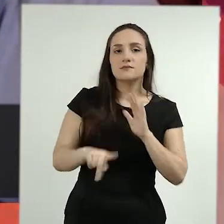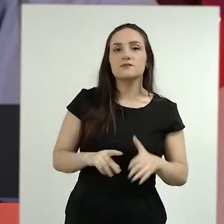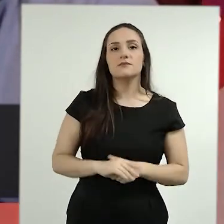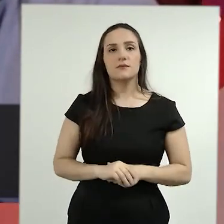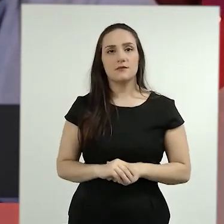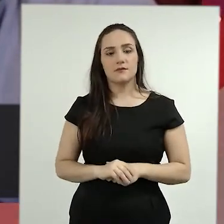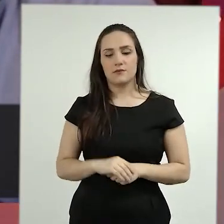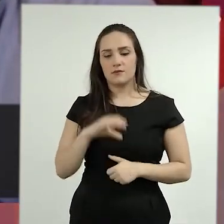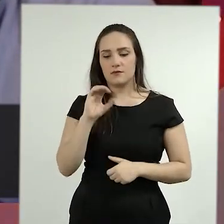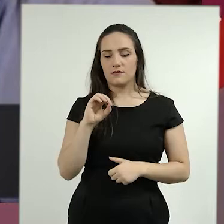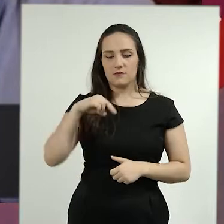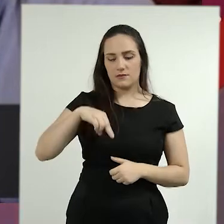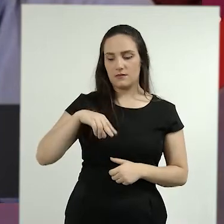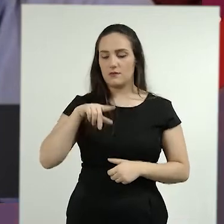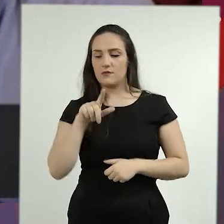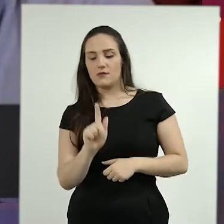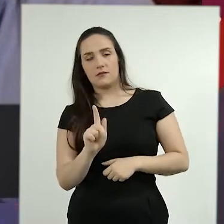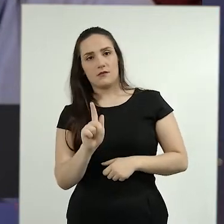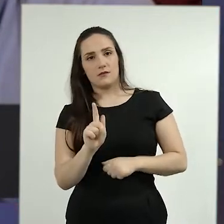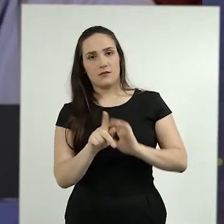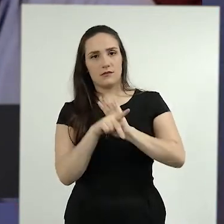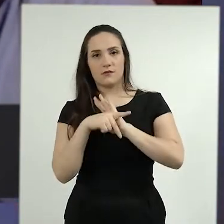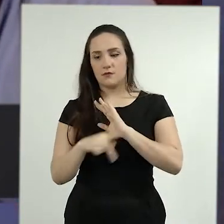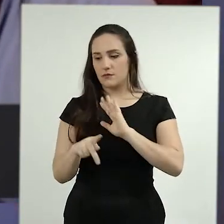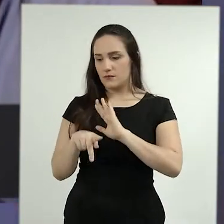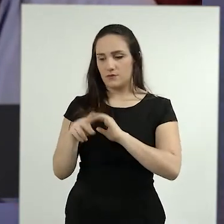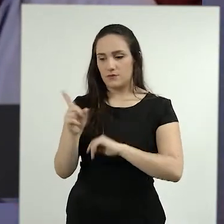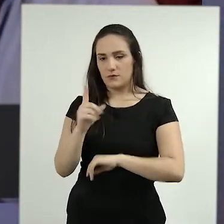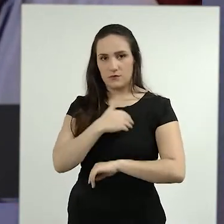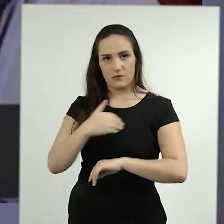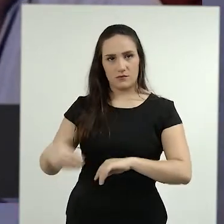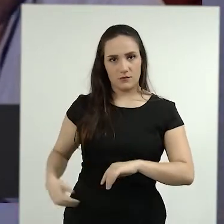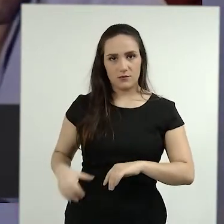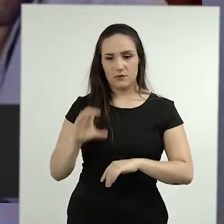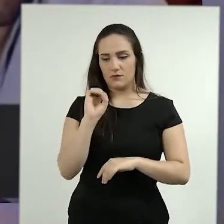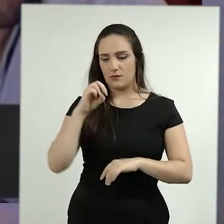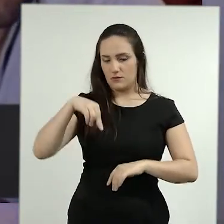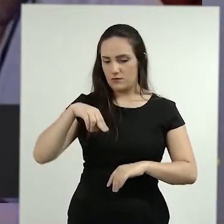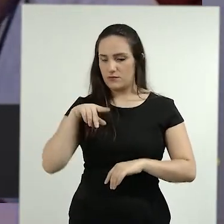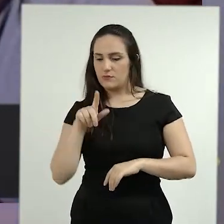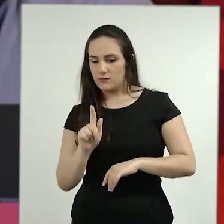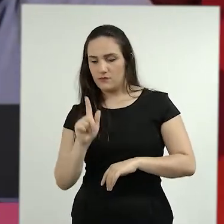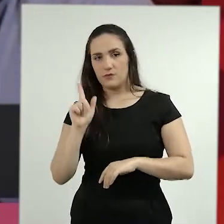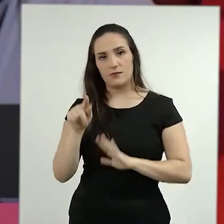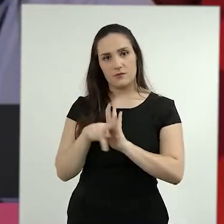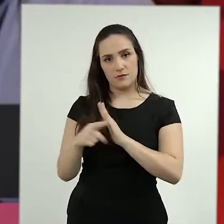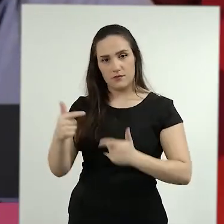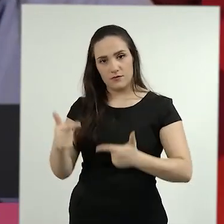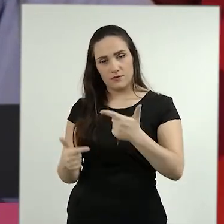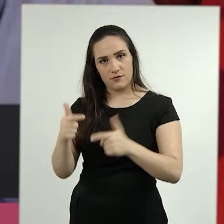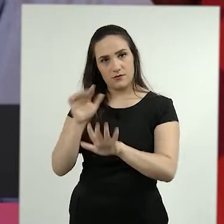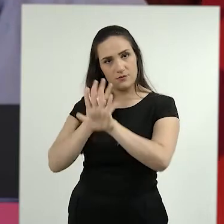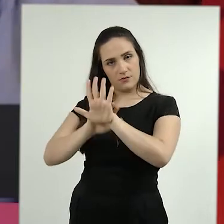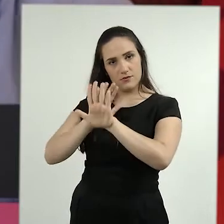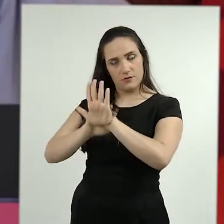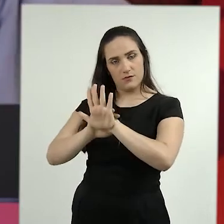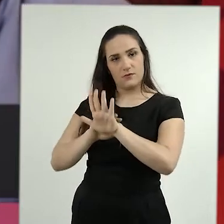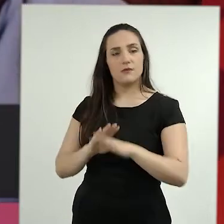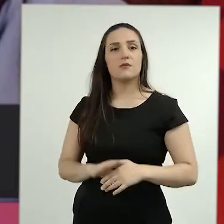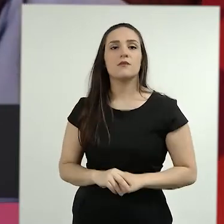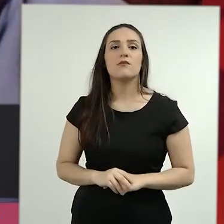inclusive sobre a atuação das ONGs, né, das organizações não governamentais, com um caráter mais